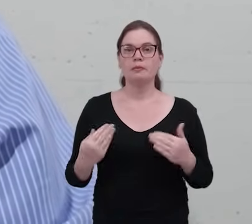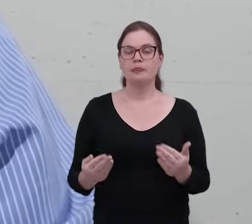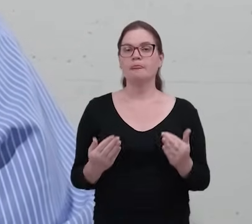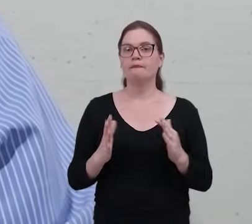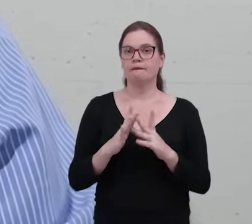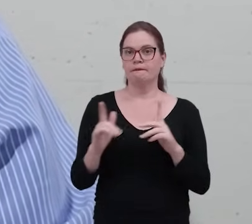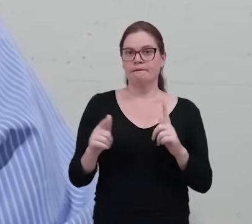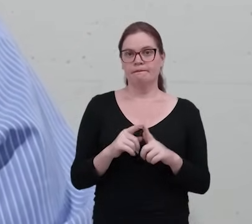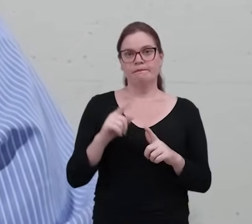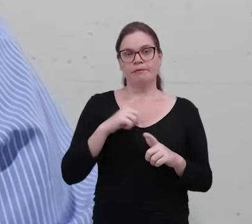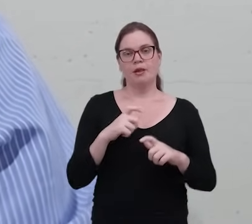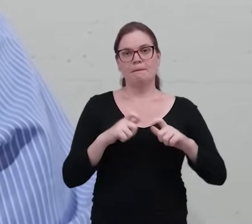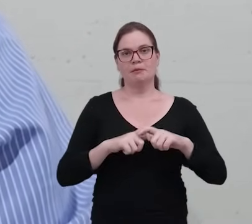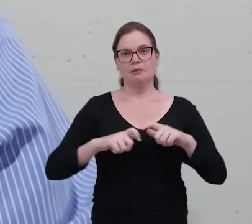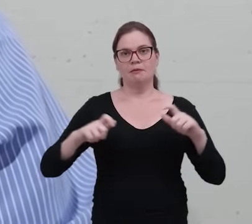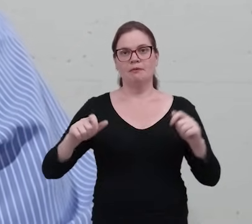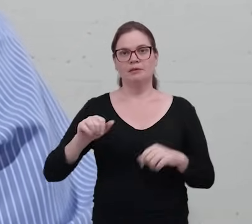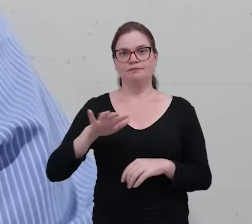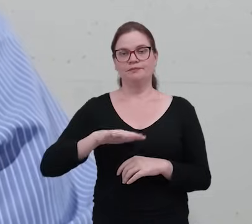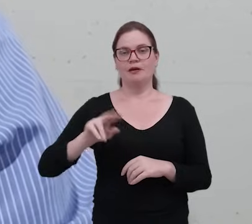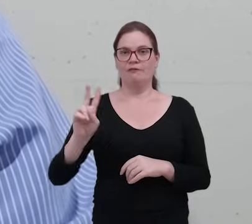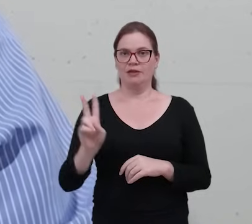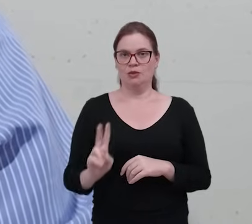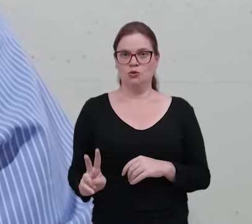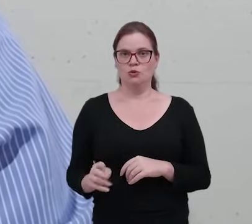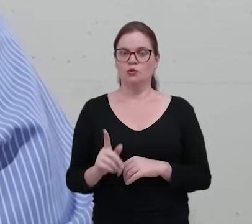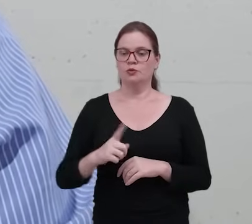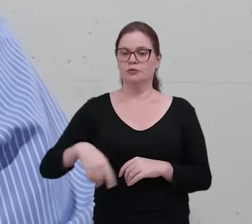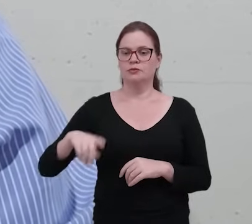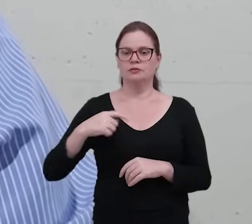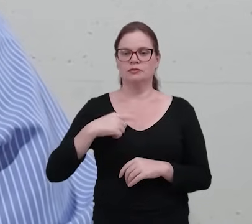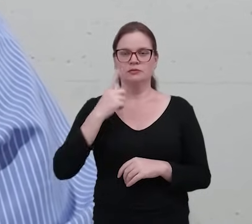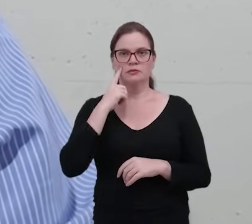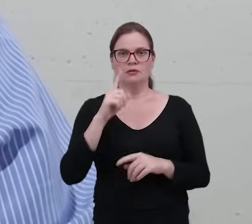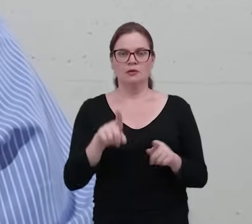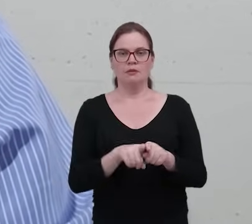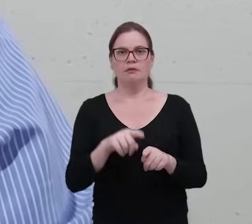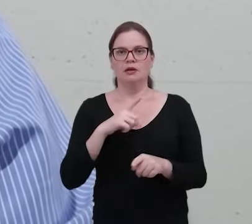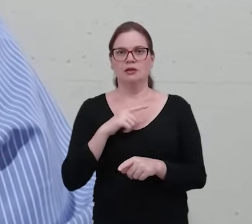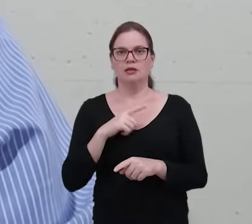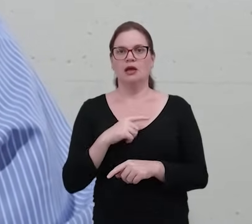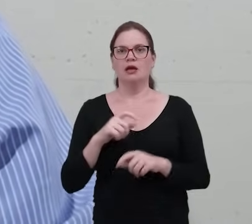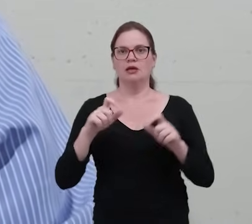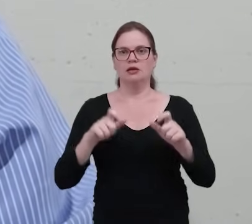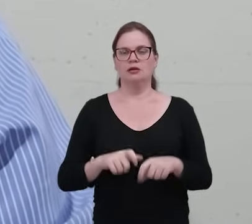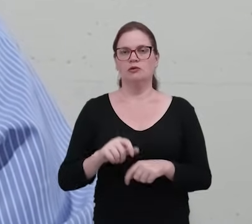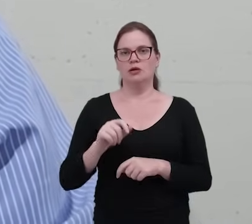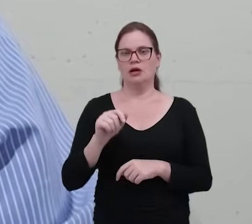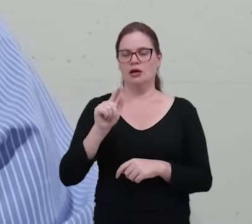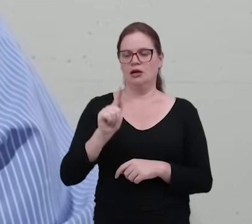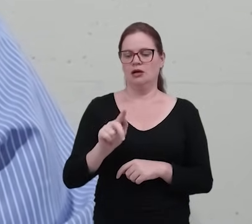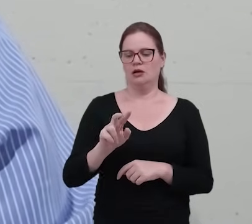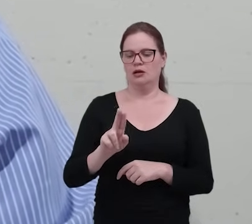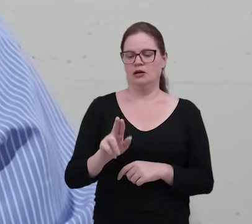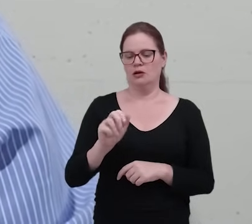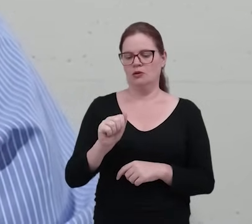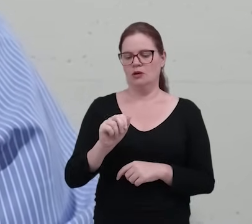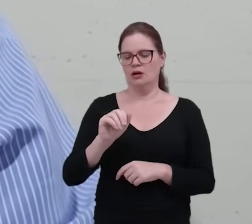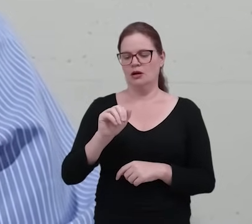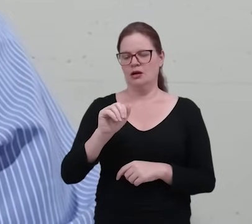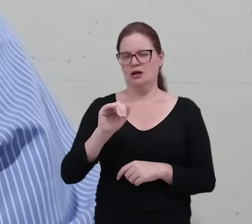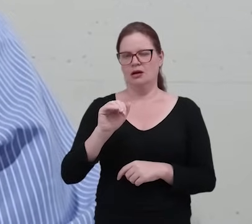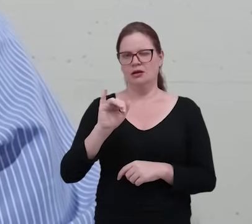Então a igreja do Senhor tem crescido ali na Venezuela. Nós temos em Guaiabita 3 igrejas